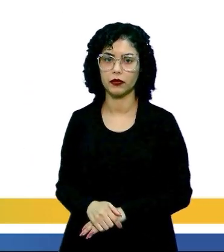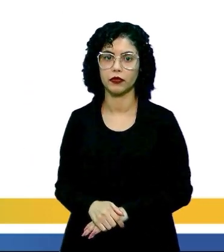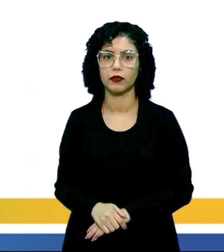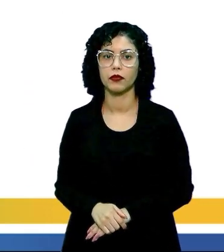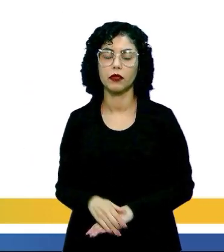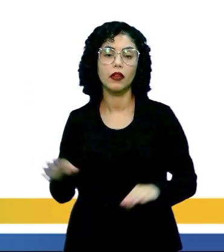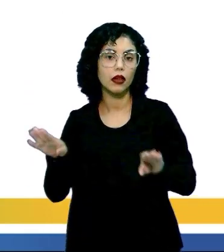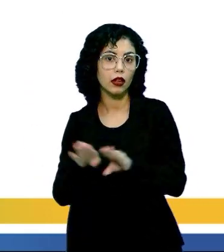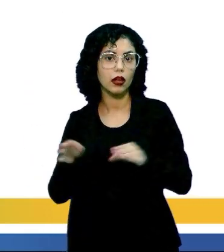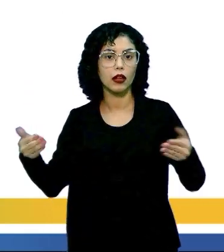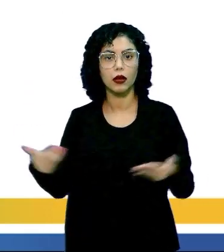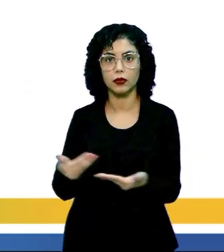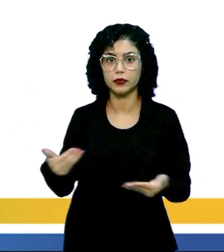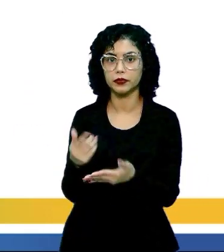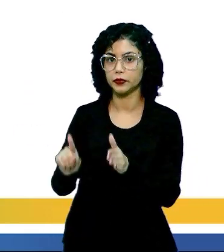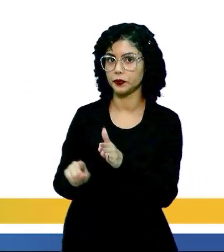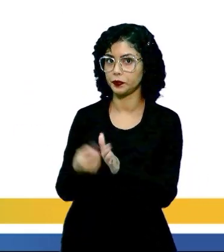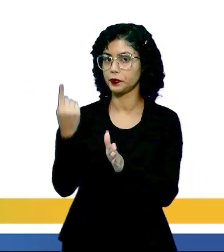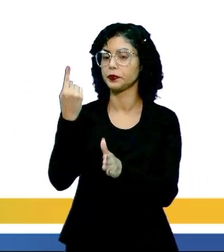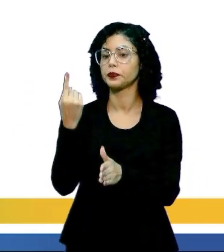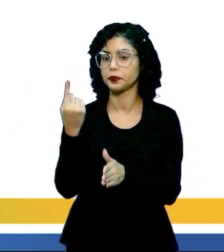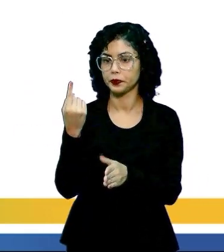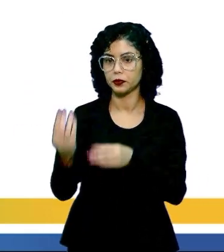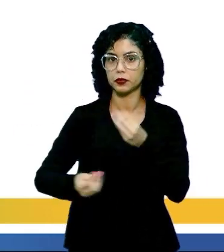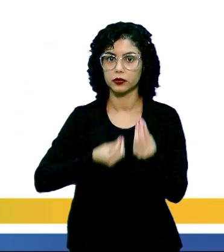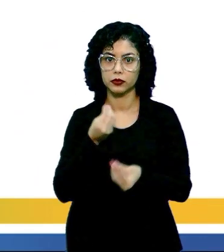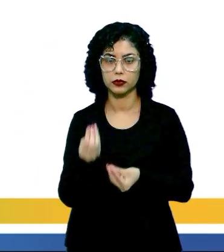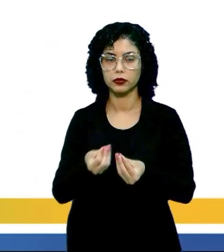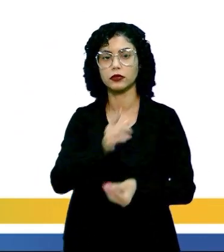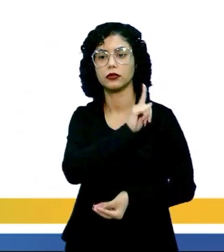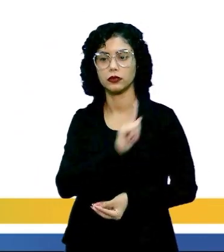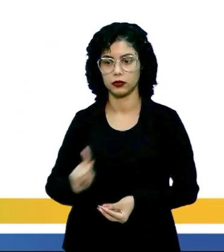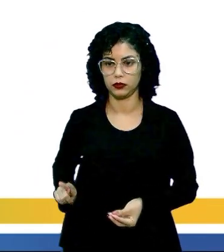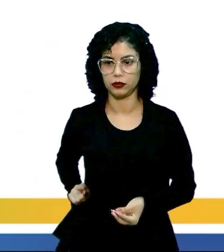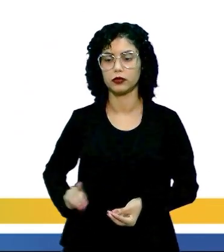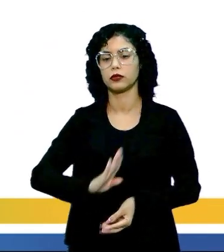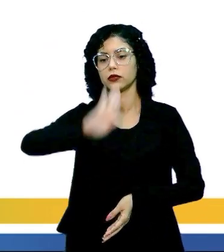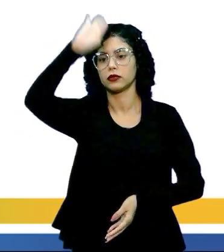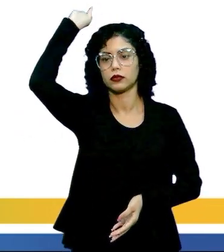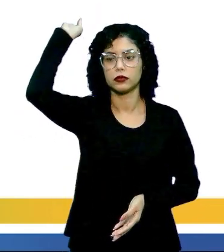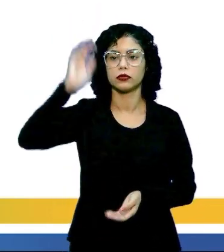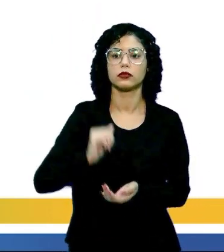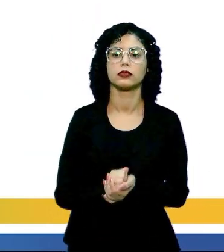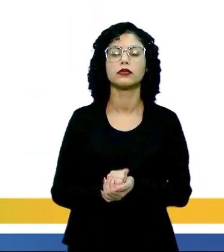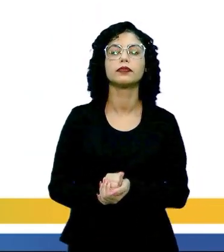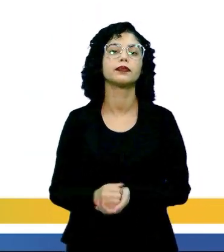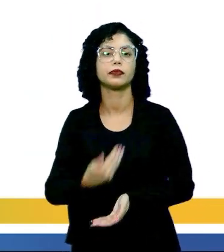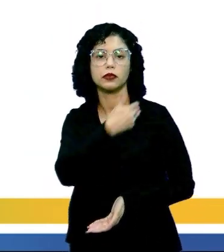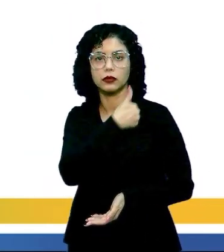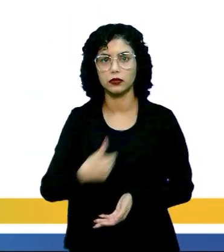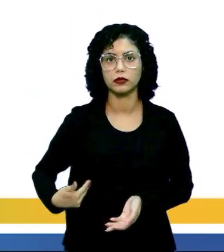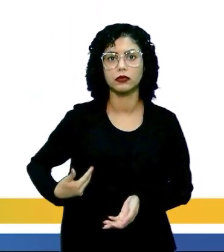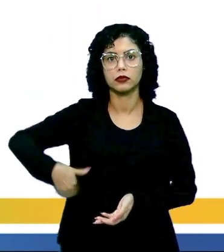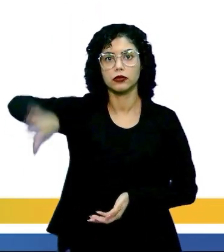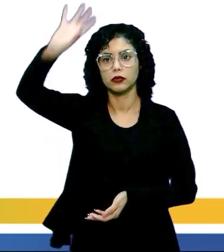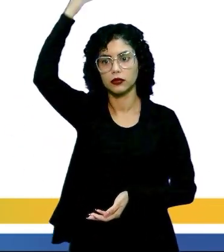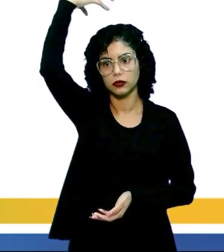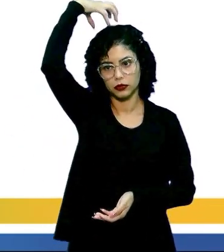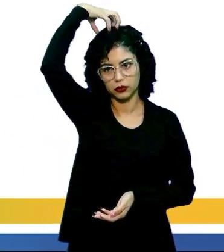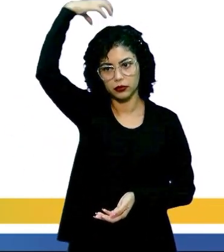E aí nós vamos ter início, né, a primeira forma de governo romana, né, que é a monarquia, que vai